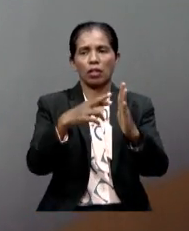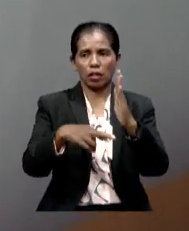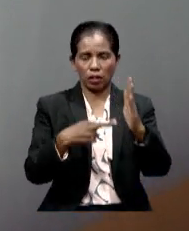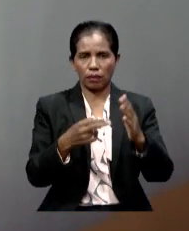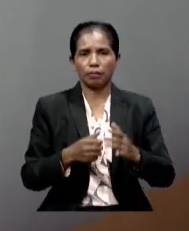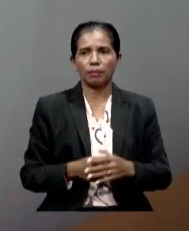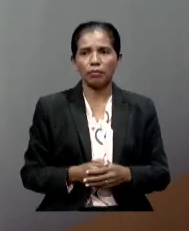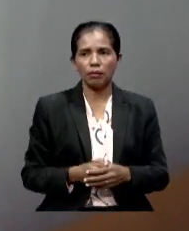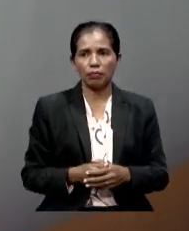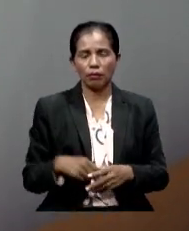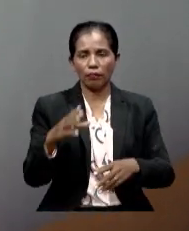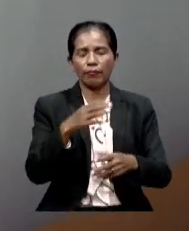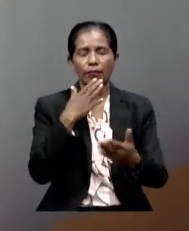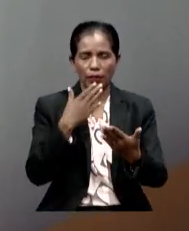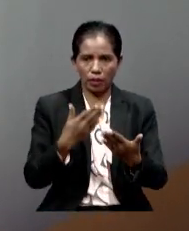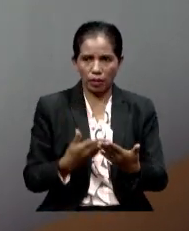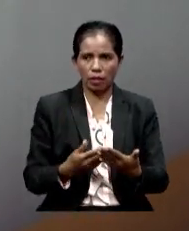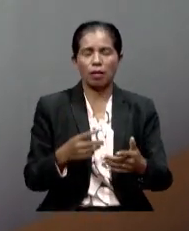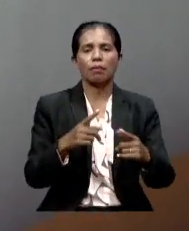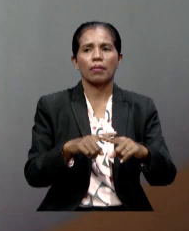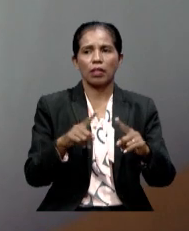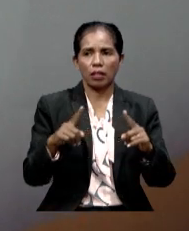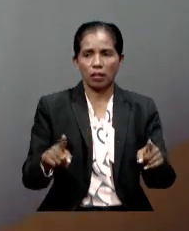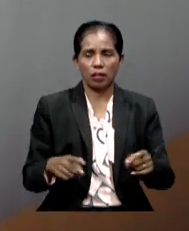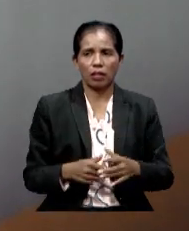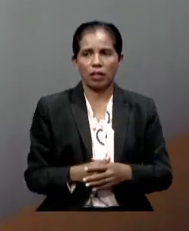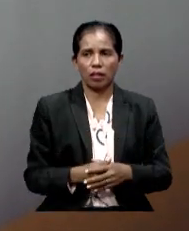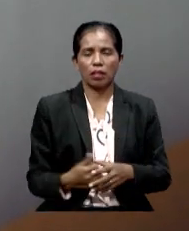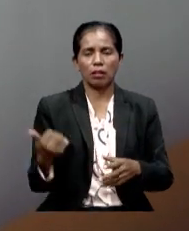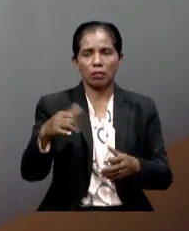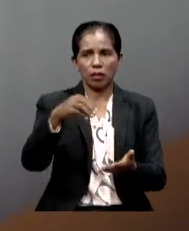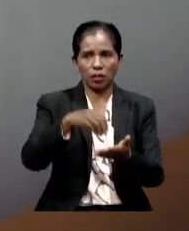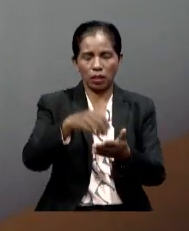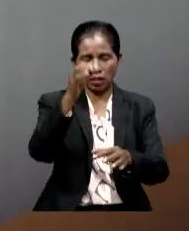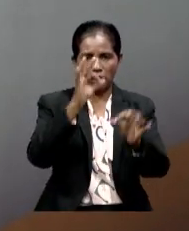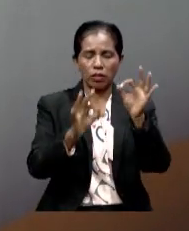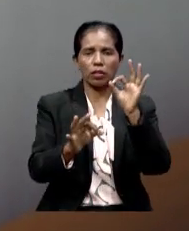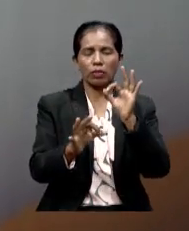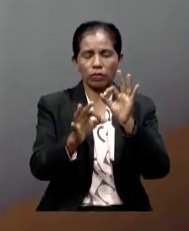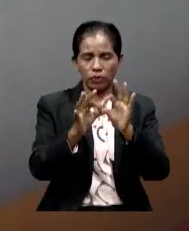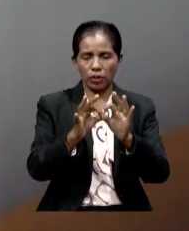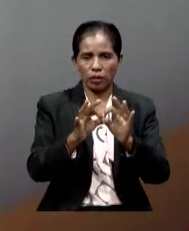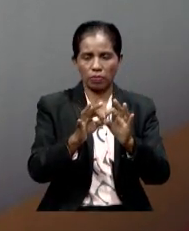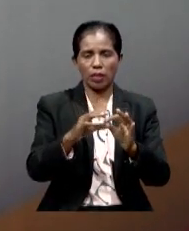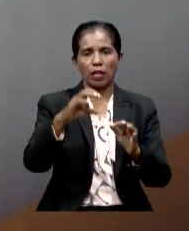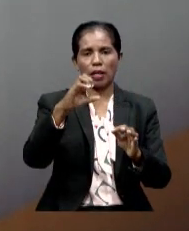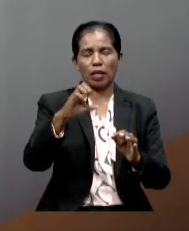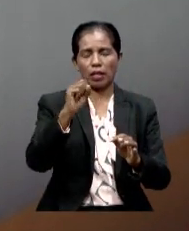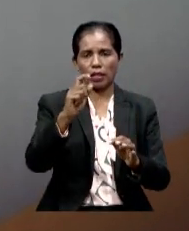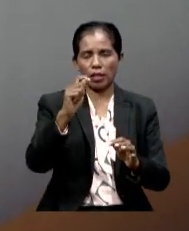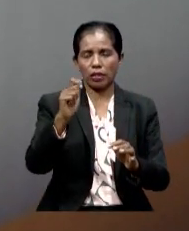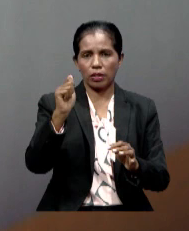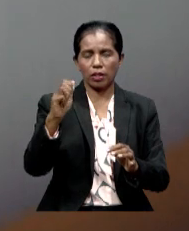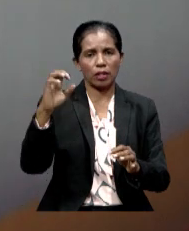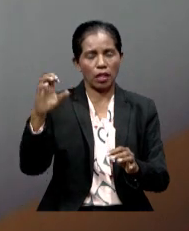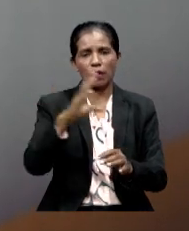apresenta quatro media mas bem primeiro está em que tem que criar uma órgão eleitoral se ele não está aí